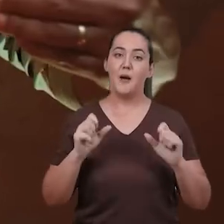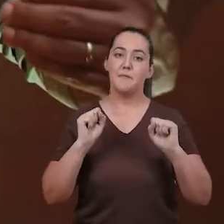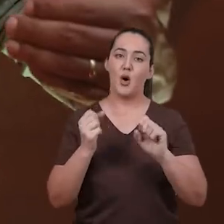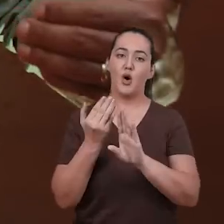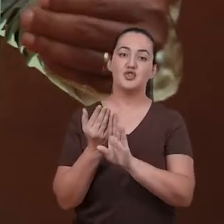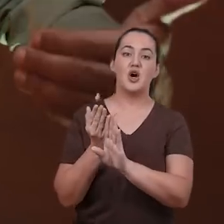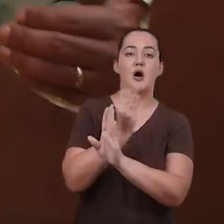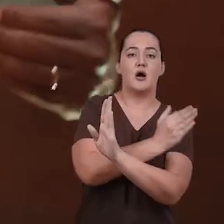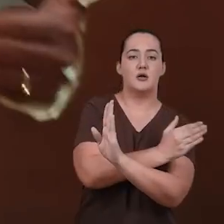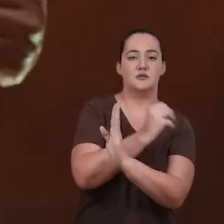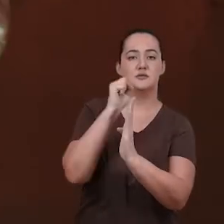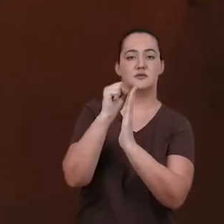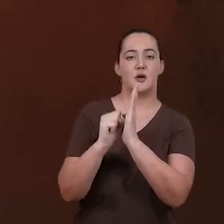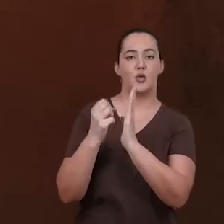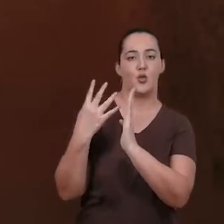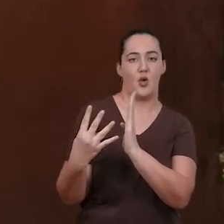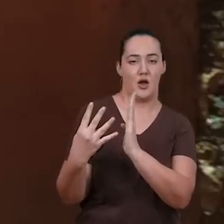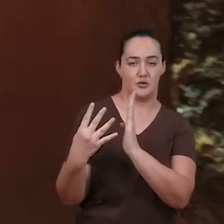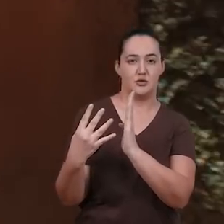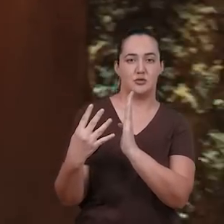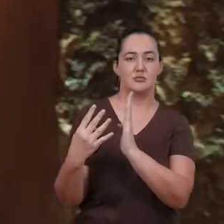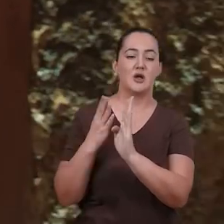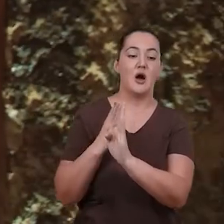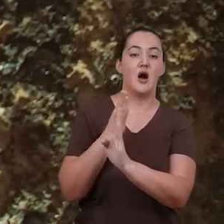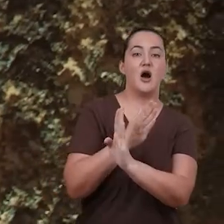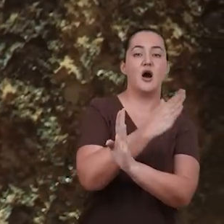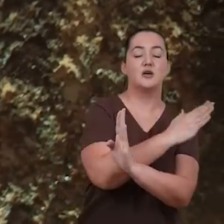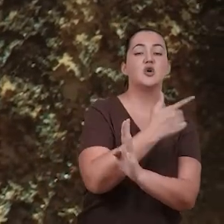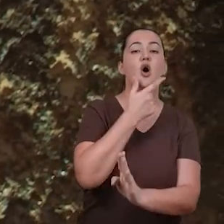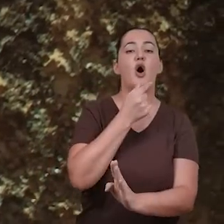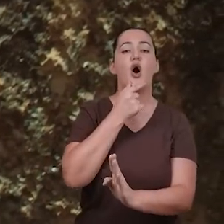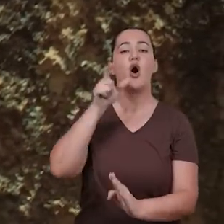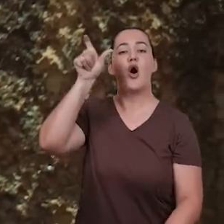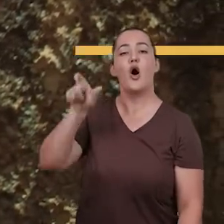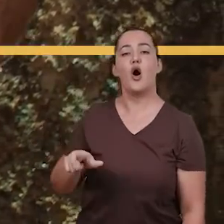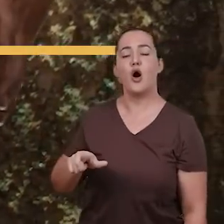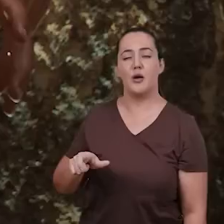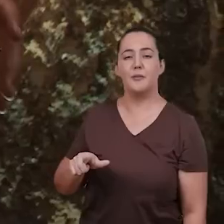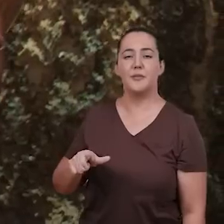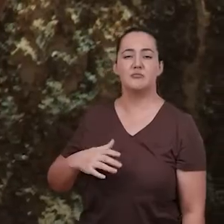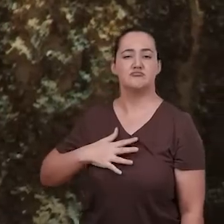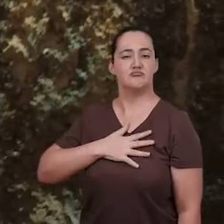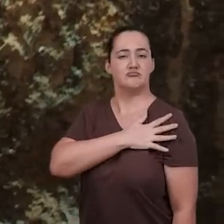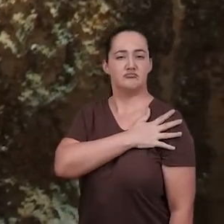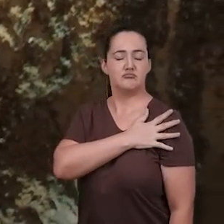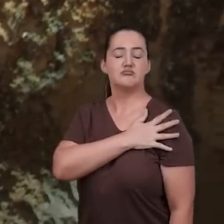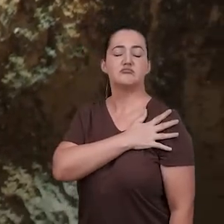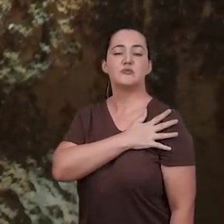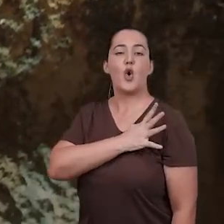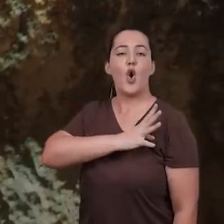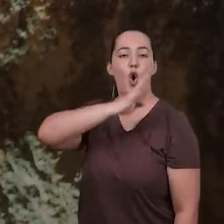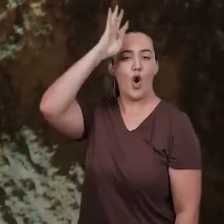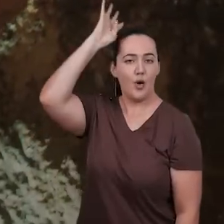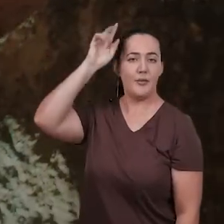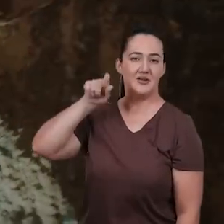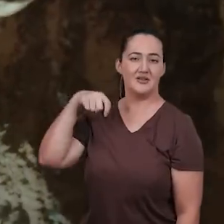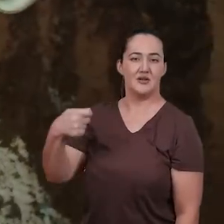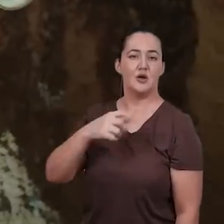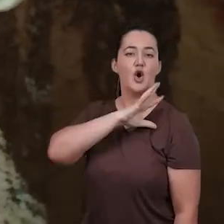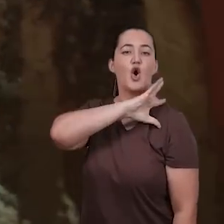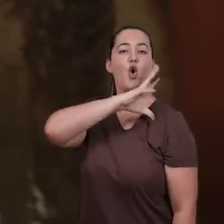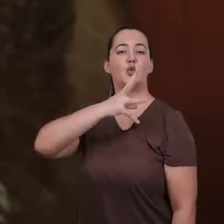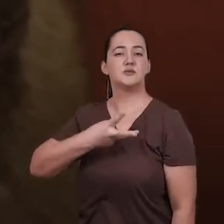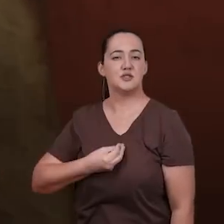a antes do quarto século a.C., antes de Constantino. Então imagina que aqui eles realizavam seus cultos, aqui que